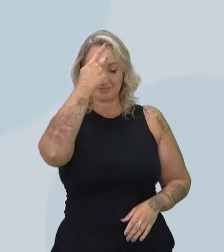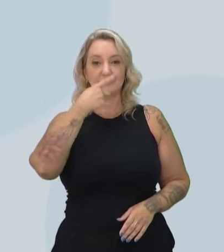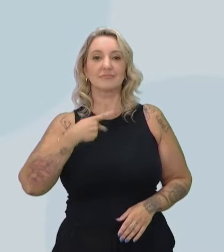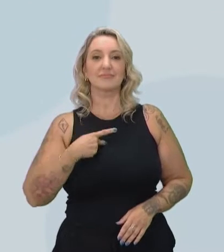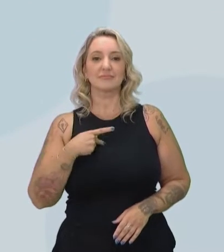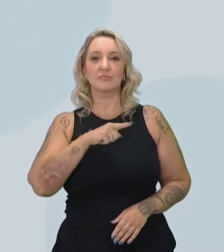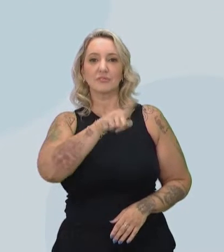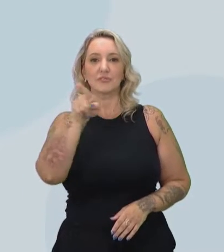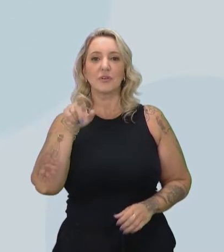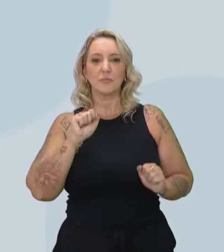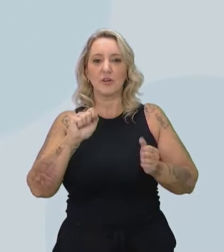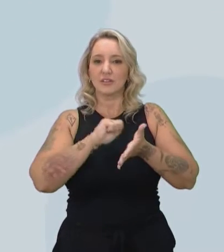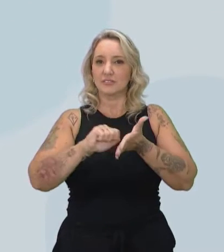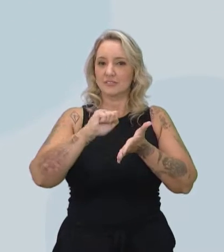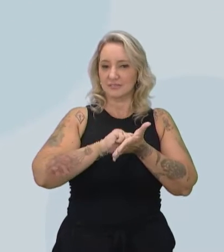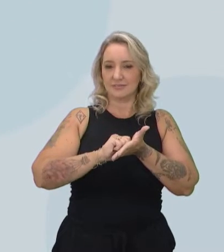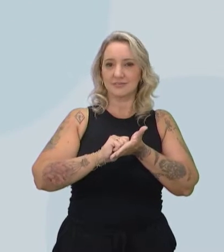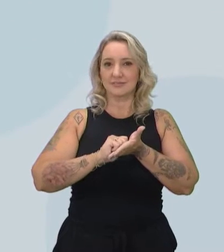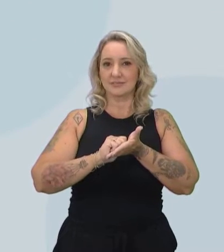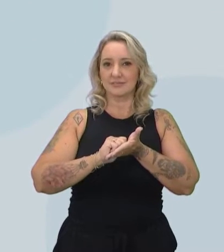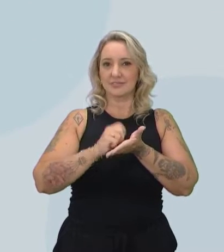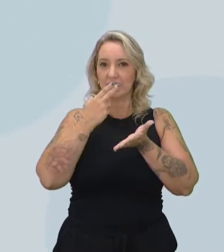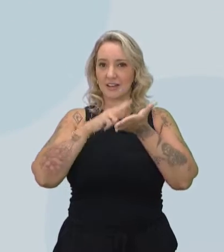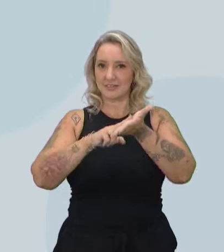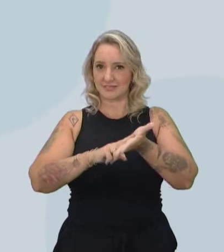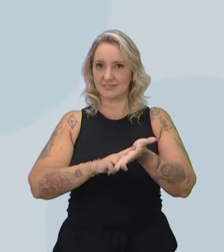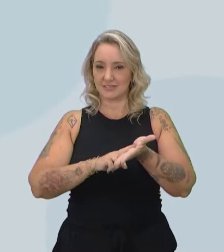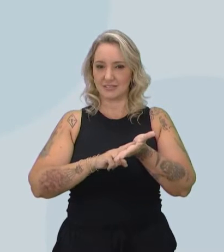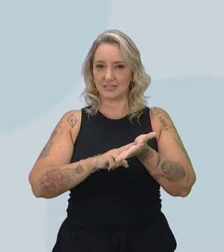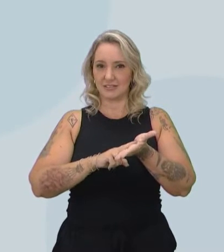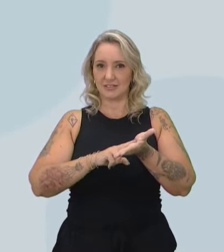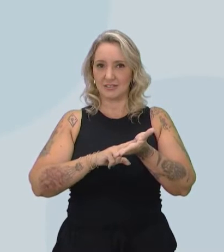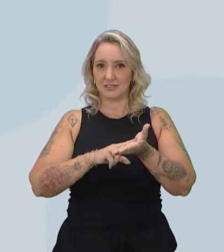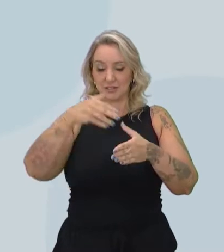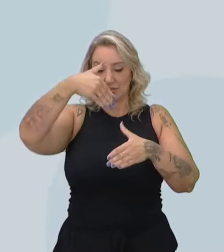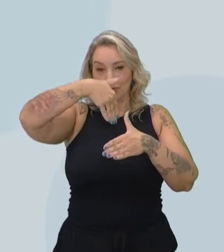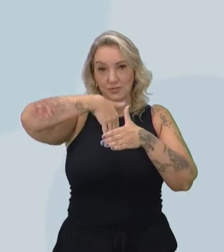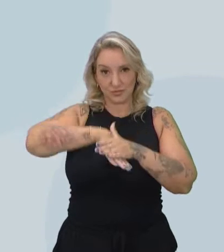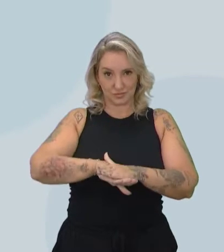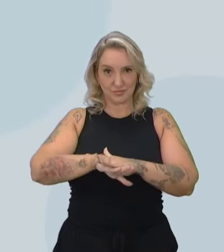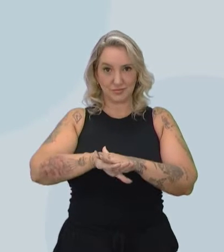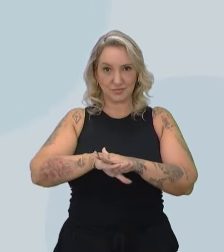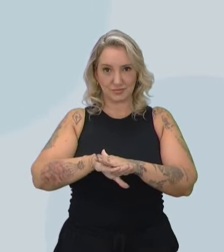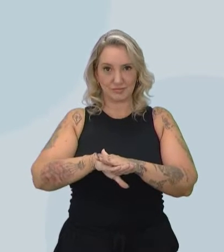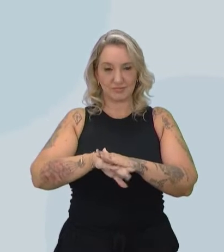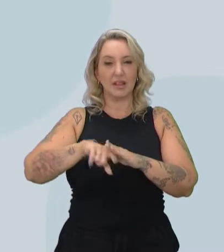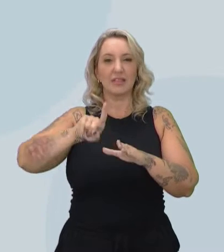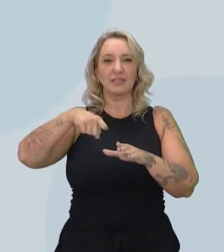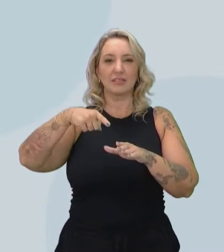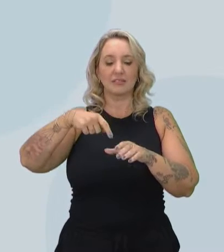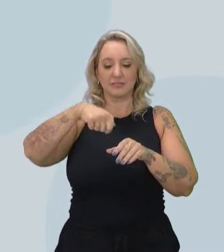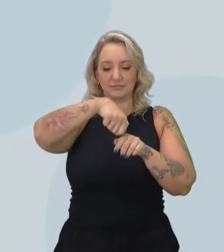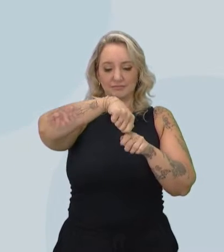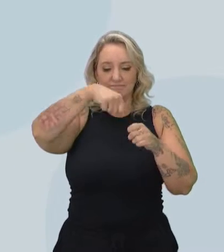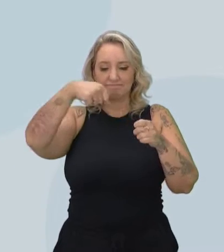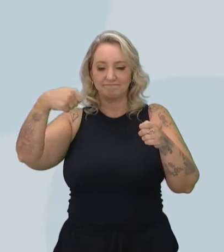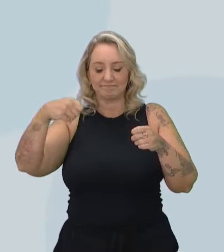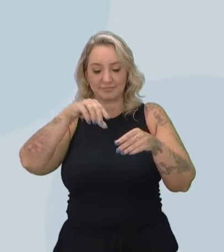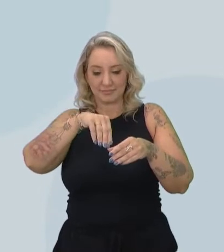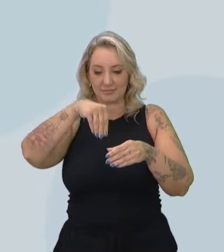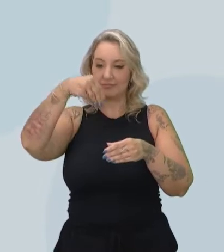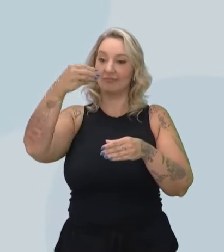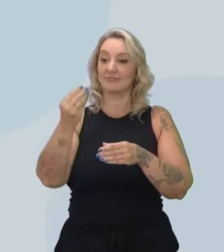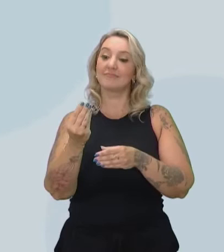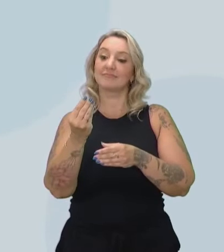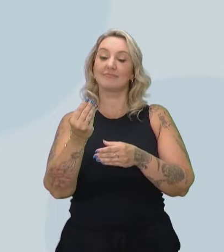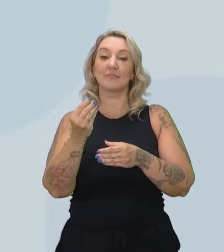vocês poderiam escrever aí numa carta, lacrar o envelope e guardar, depois a gente vai abrir essa carta em outro momento